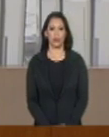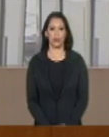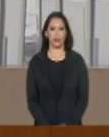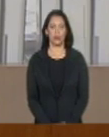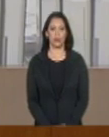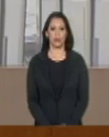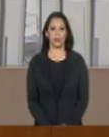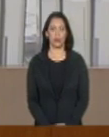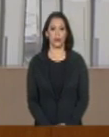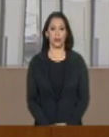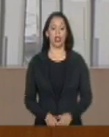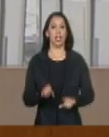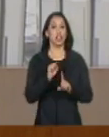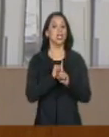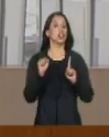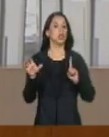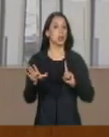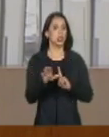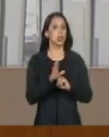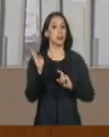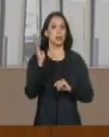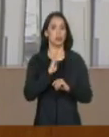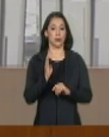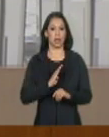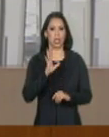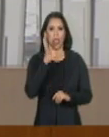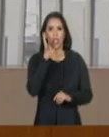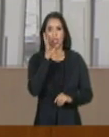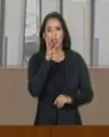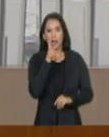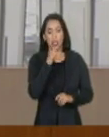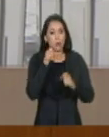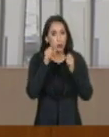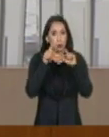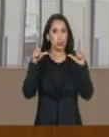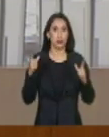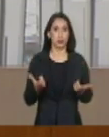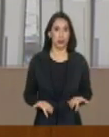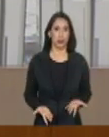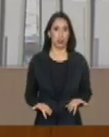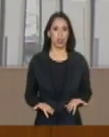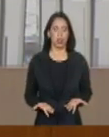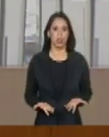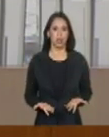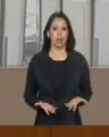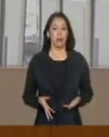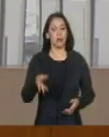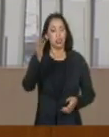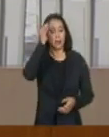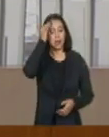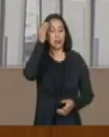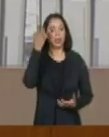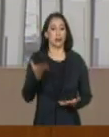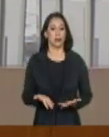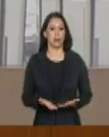E a sociedade brasileira demorou para acordar com isso, para sobre isso.